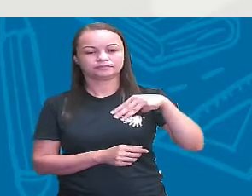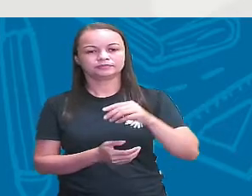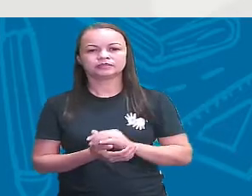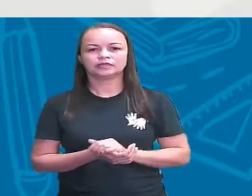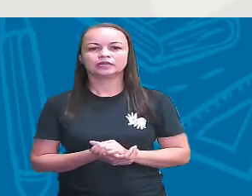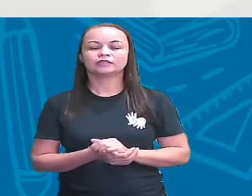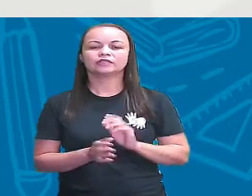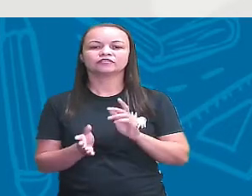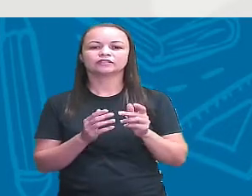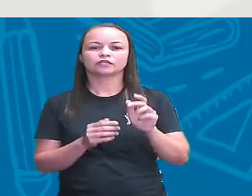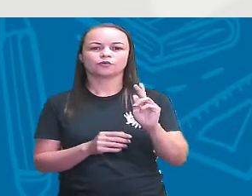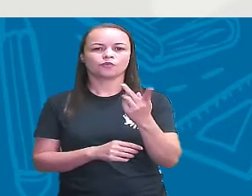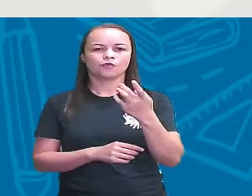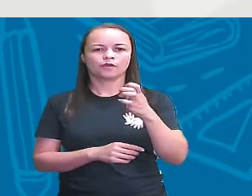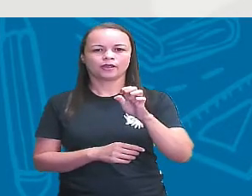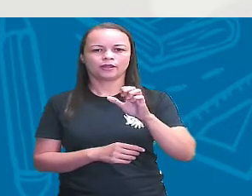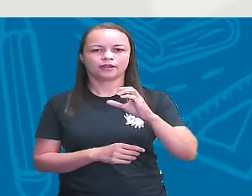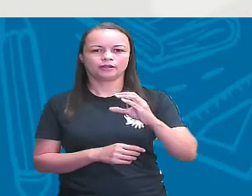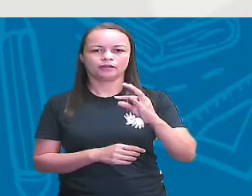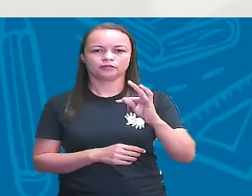o hectômetro.